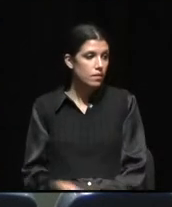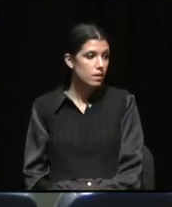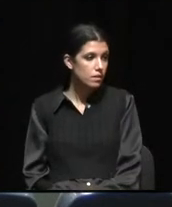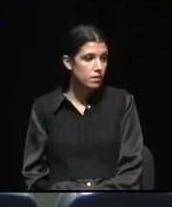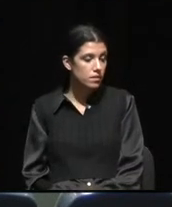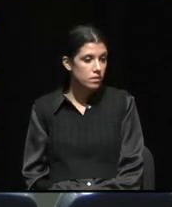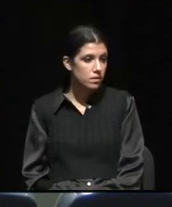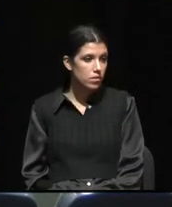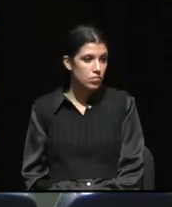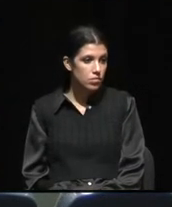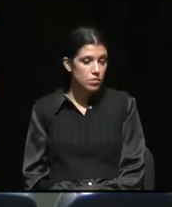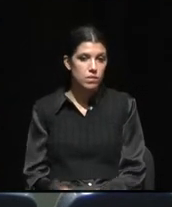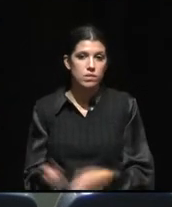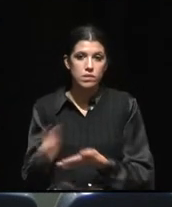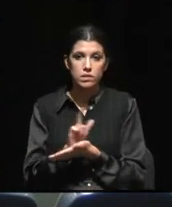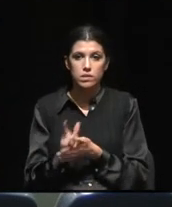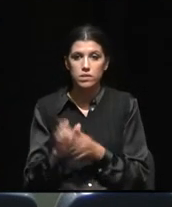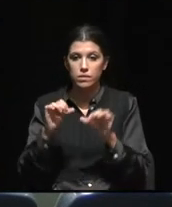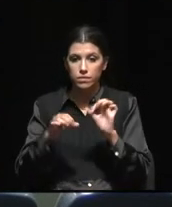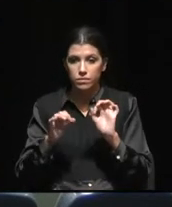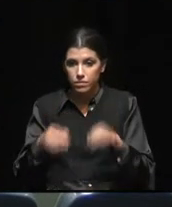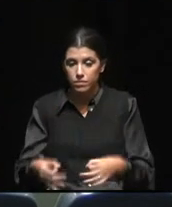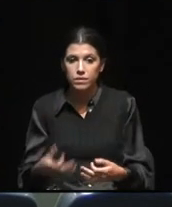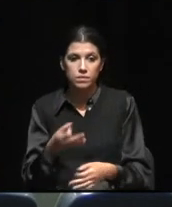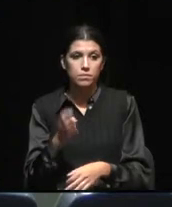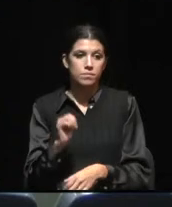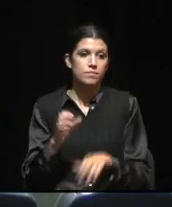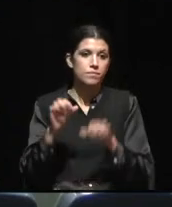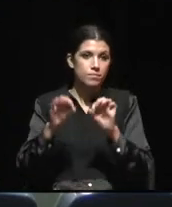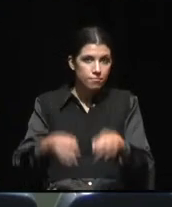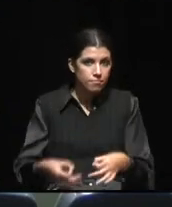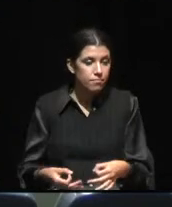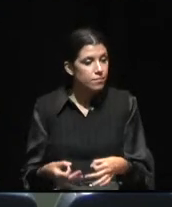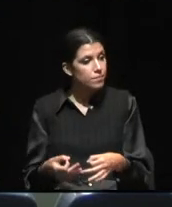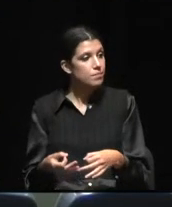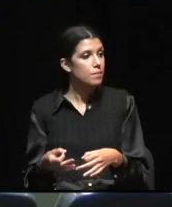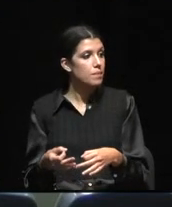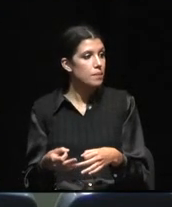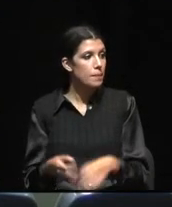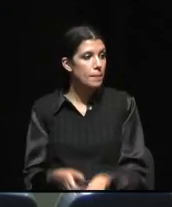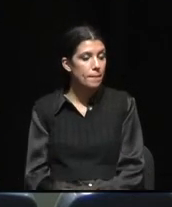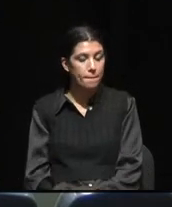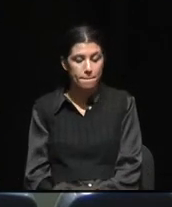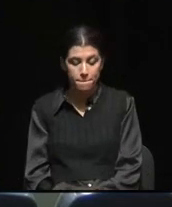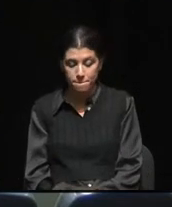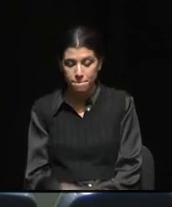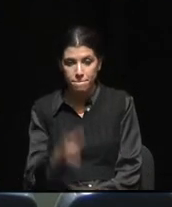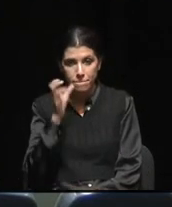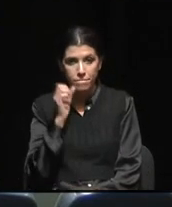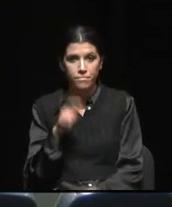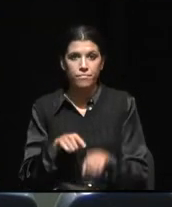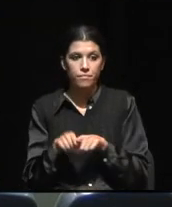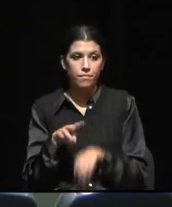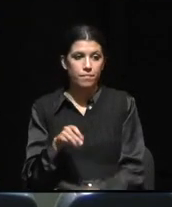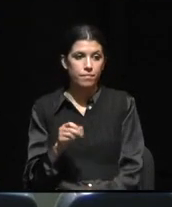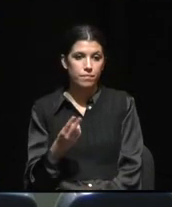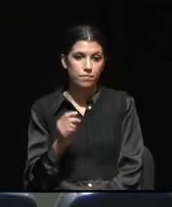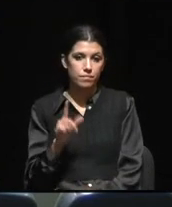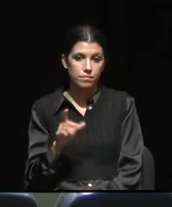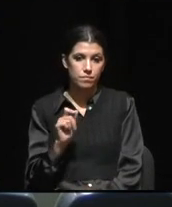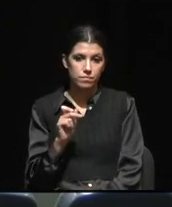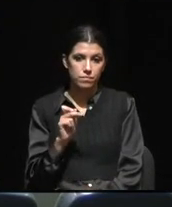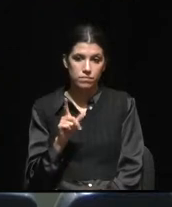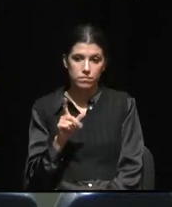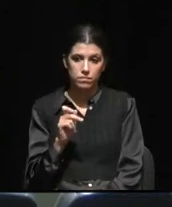então o livre também vai encerrar o PS vai encerrar Vamos ouvir o deputado Manuel para encerrar os